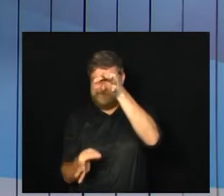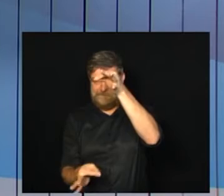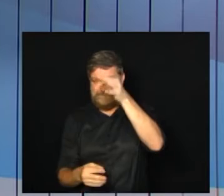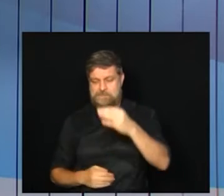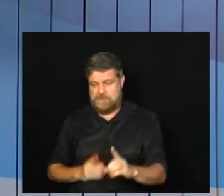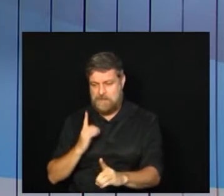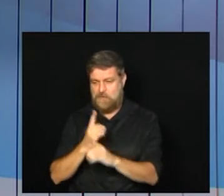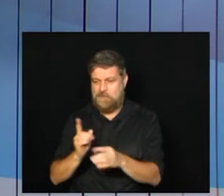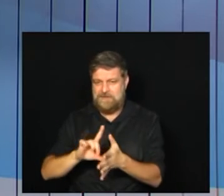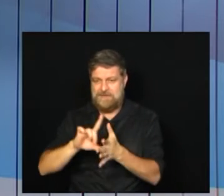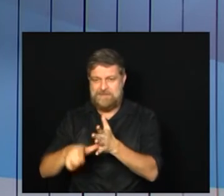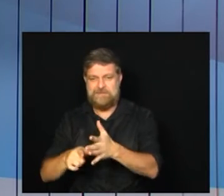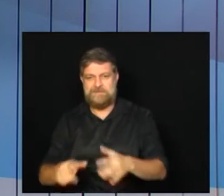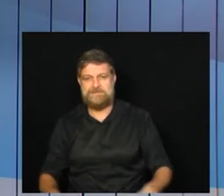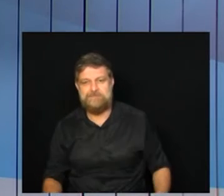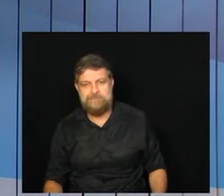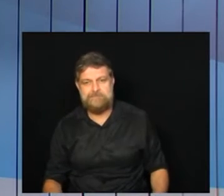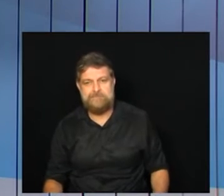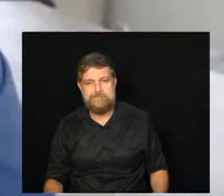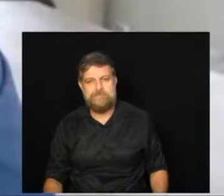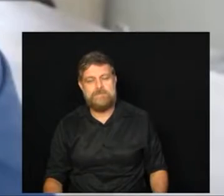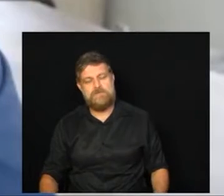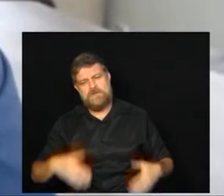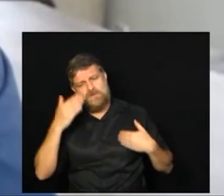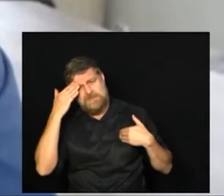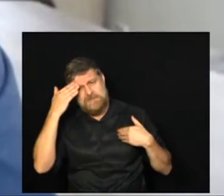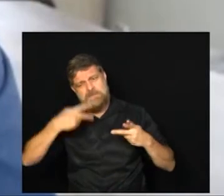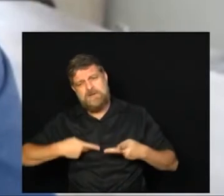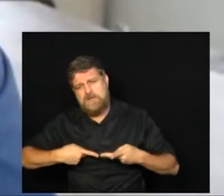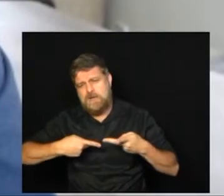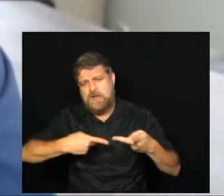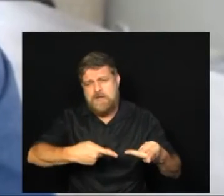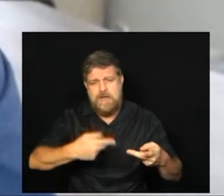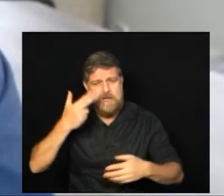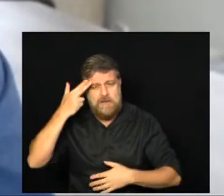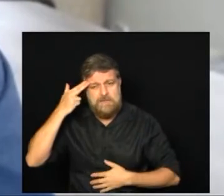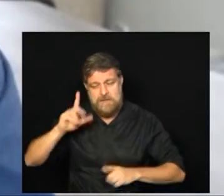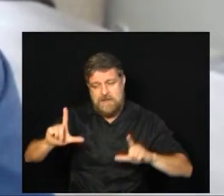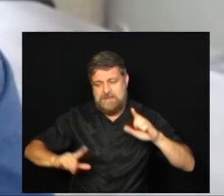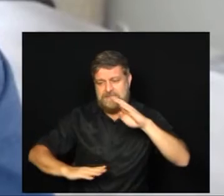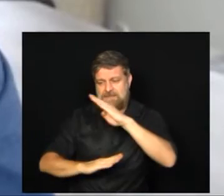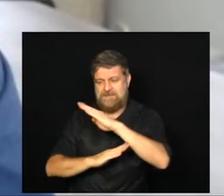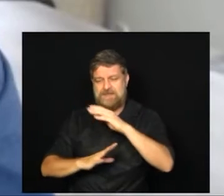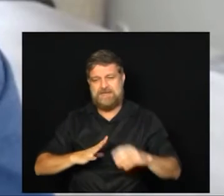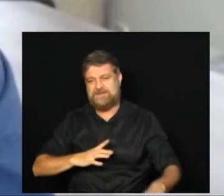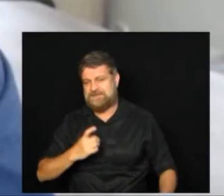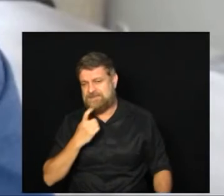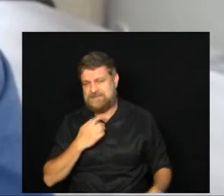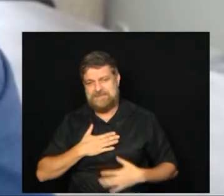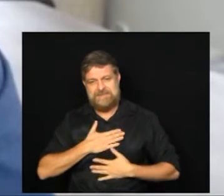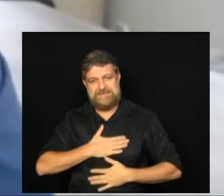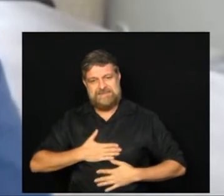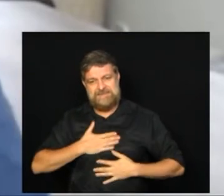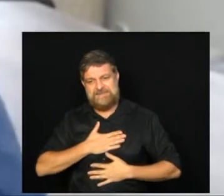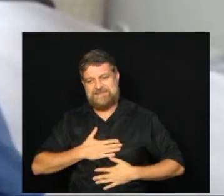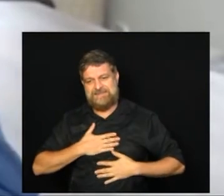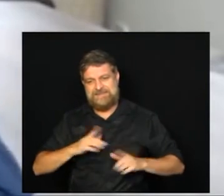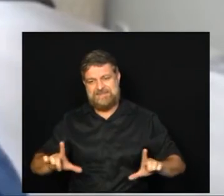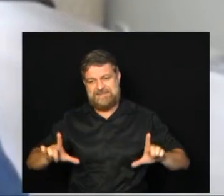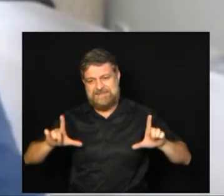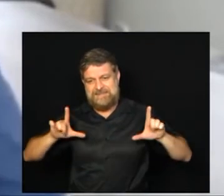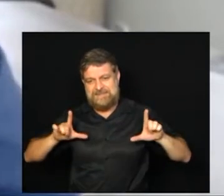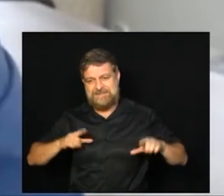né? Uma amiga minha, outro dia ela falou, Thiago, eu descobri que para comprar um cobertor, na época que estava muito frio, né? Que a gente já teve essa onda de